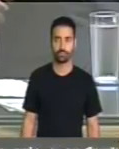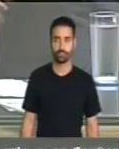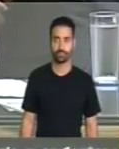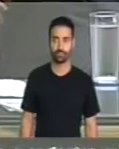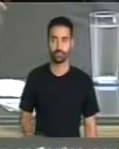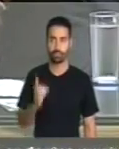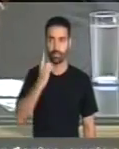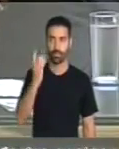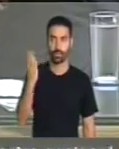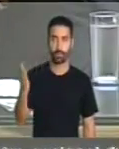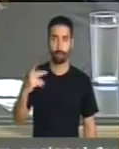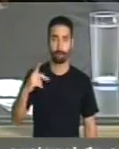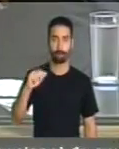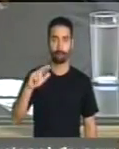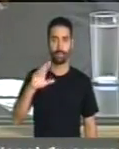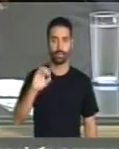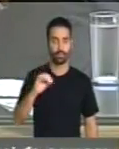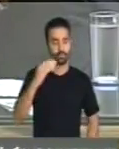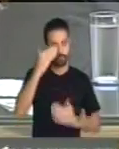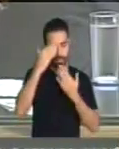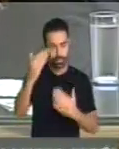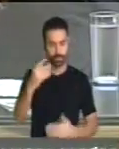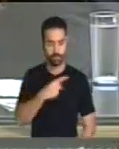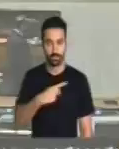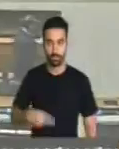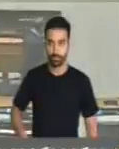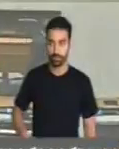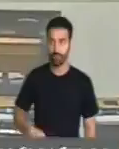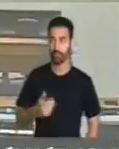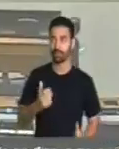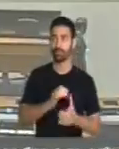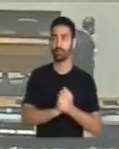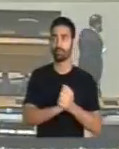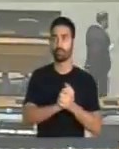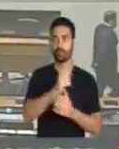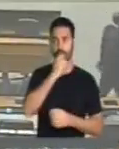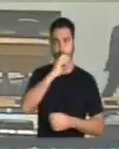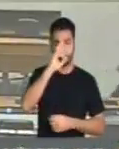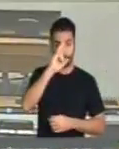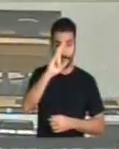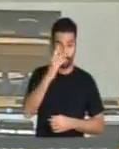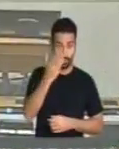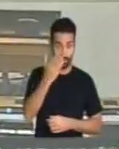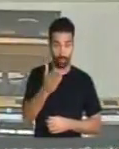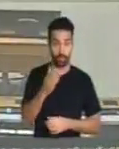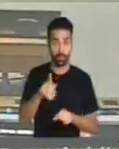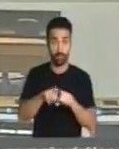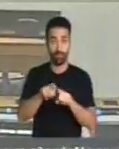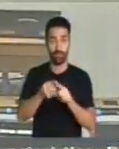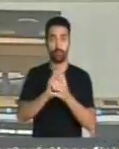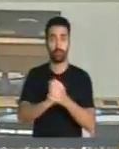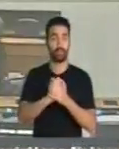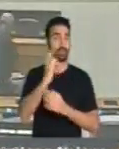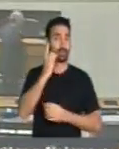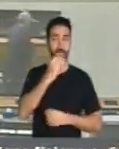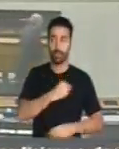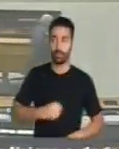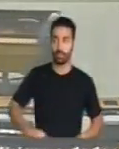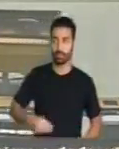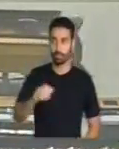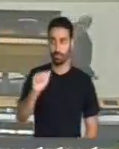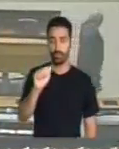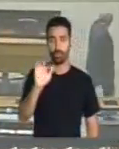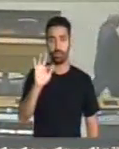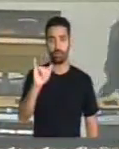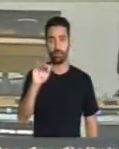Deputado Paulo Folletto. Obrigado, presidente Jorginho. Quero cumprimentar Vossa Excelência, cumprimentar o ministro Afif e todos